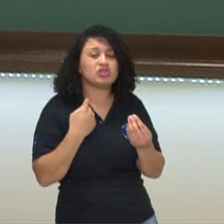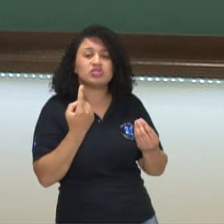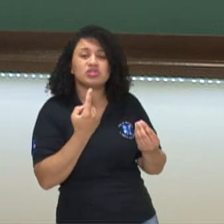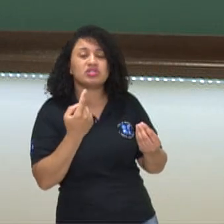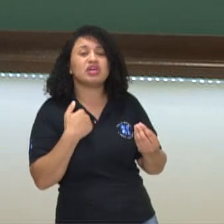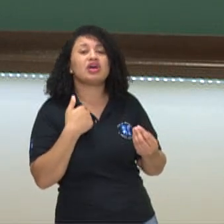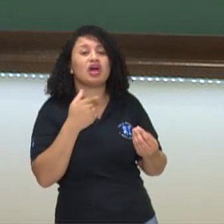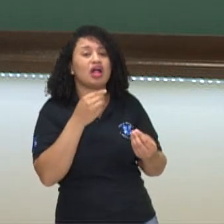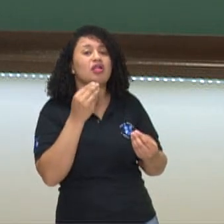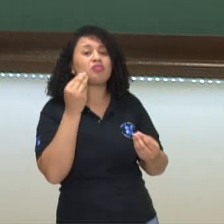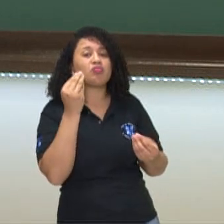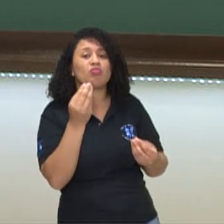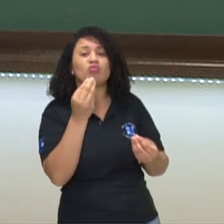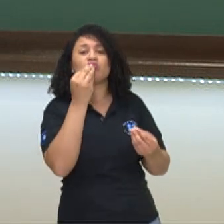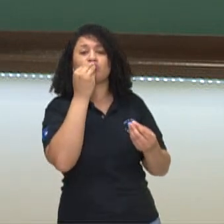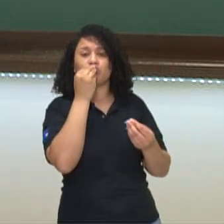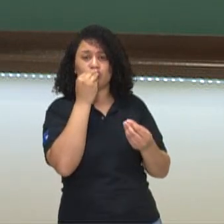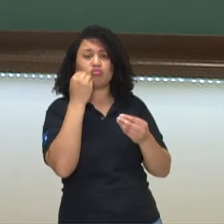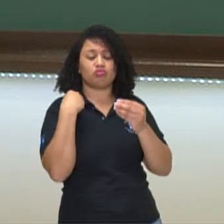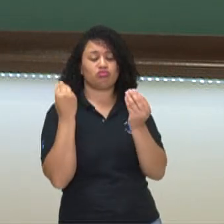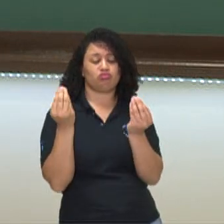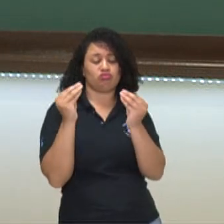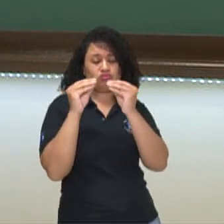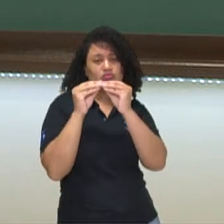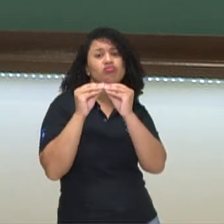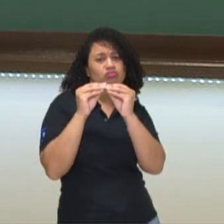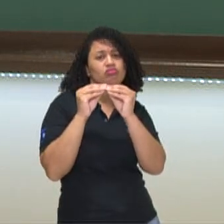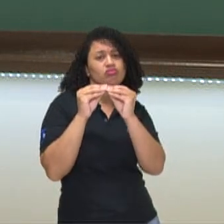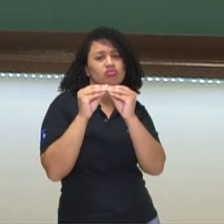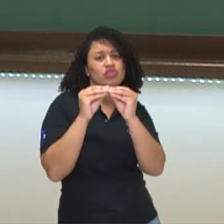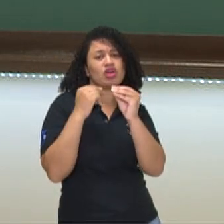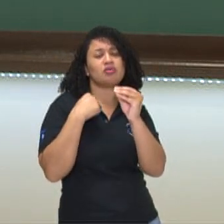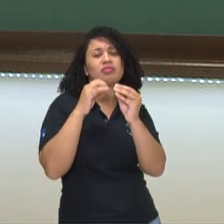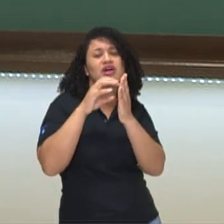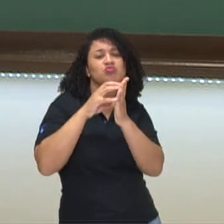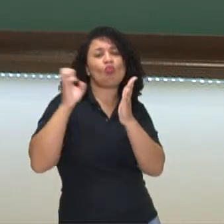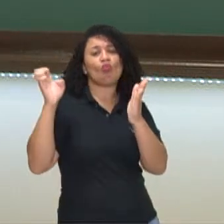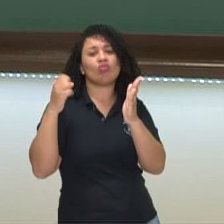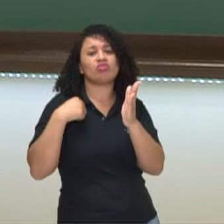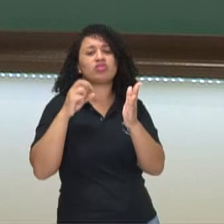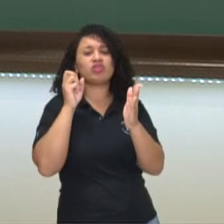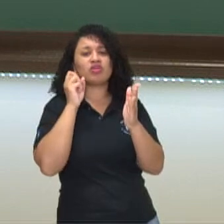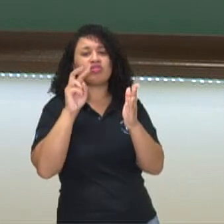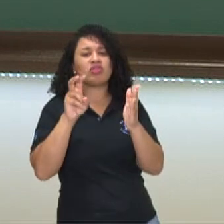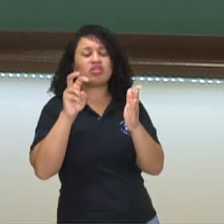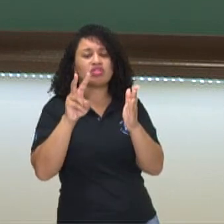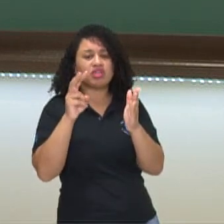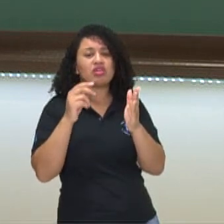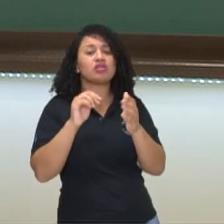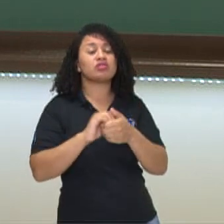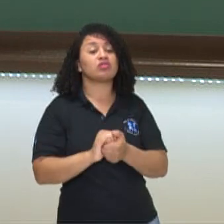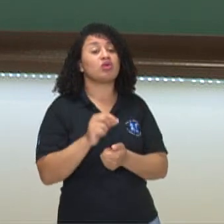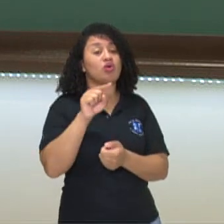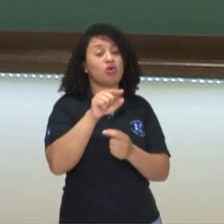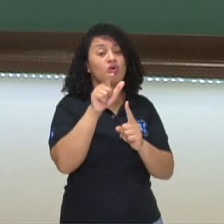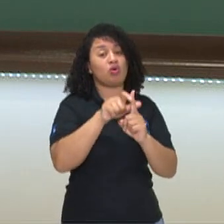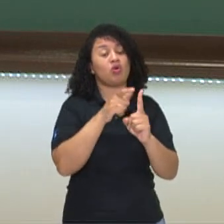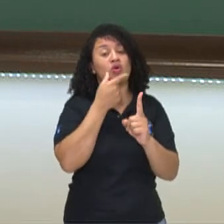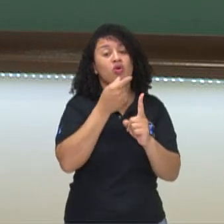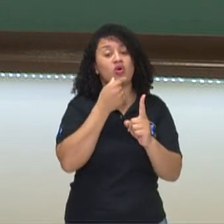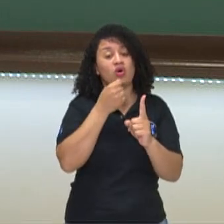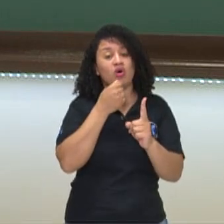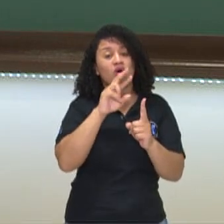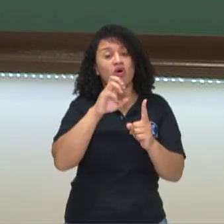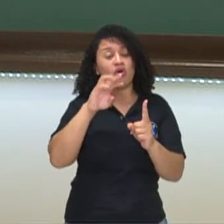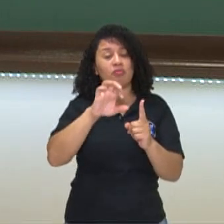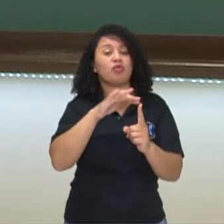Ela ainda beija os lábios de Romeu para tirar um pouco do veneno da sua boca. Romeu morre nos braços